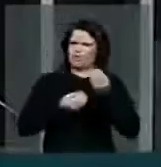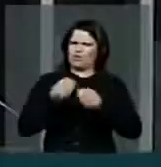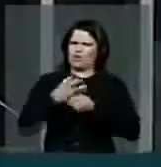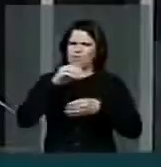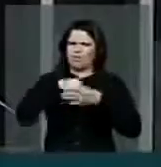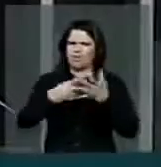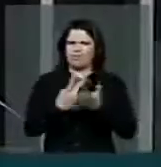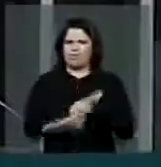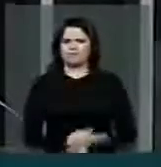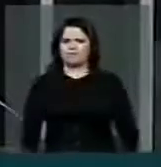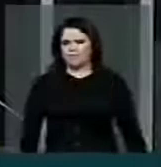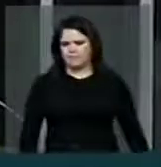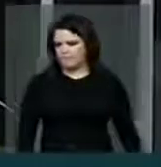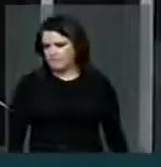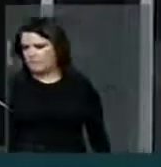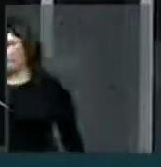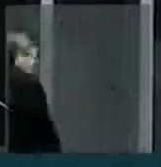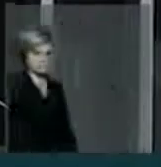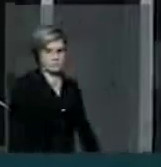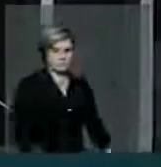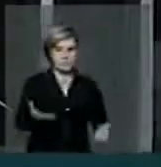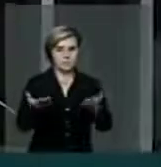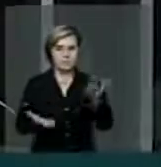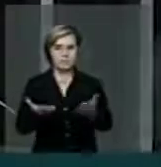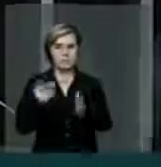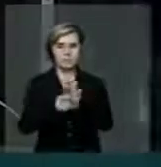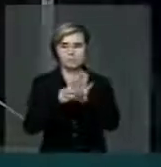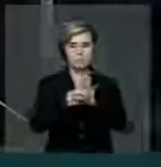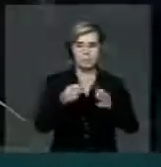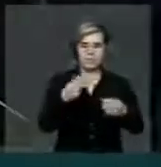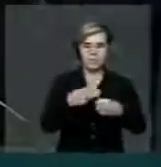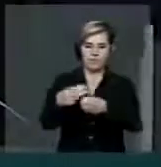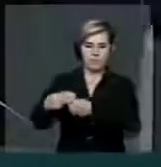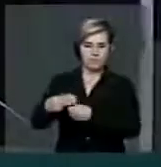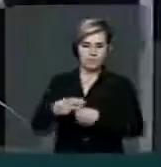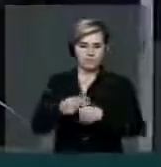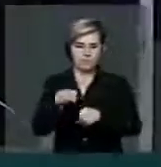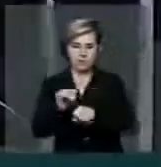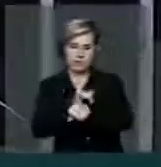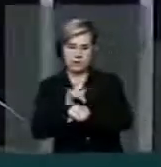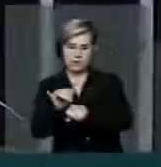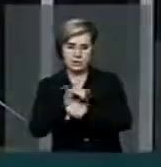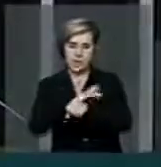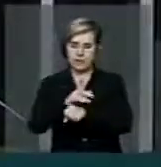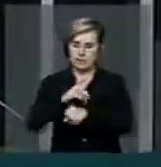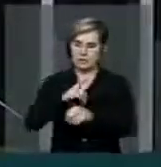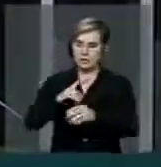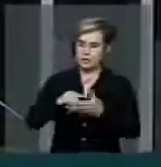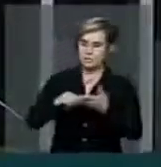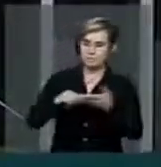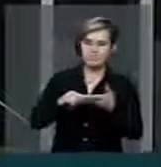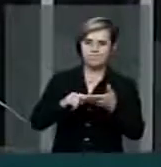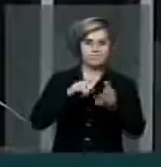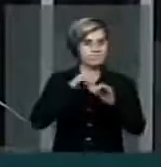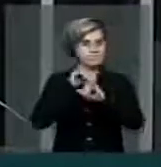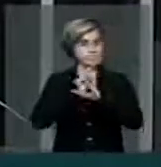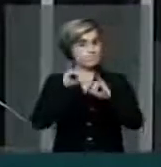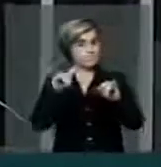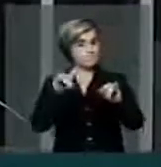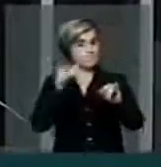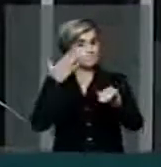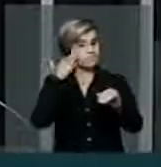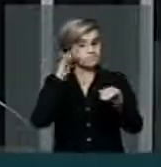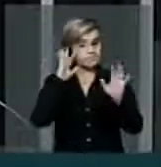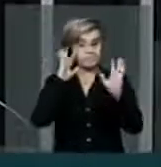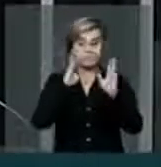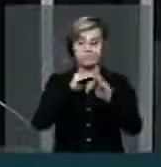relação aos demais municípios estratégicos onde atua a Vale. As informações nos levam a concluir que o estado do